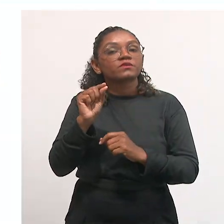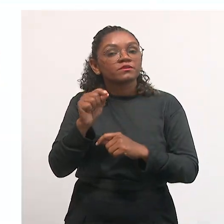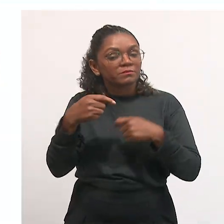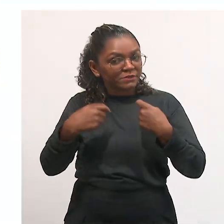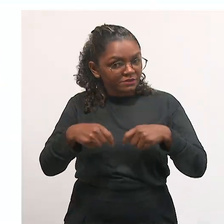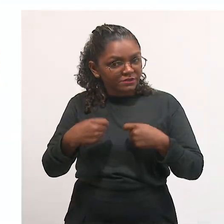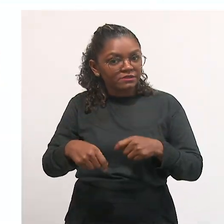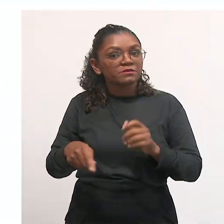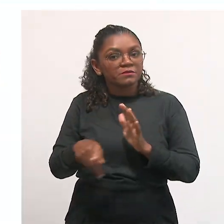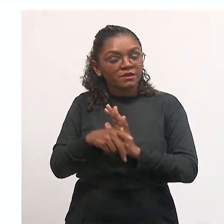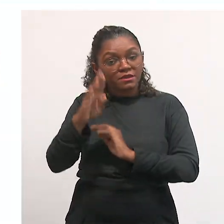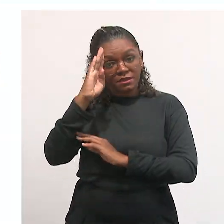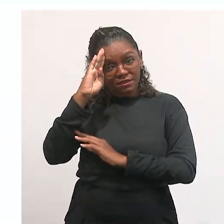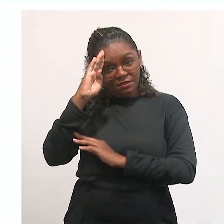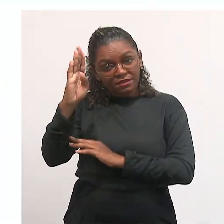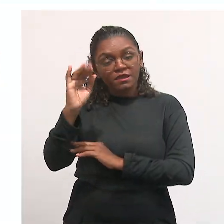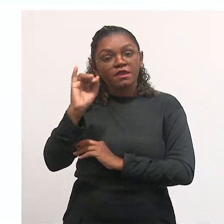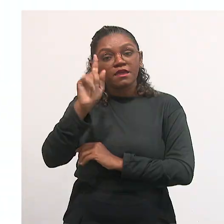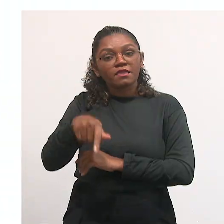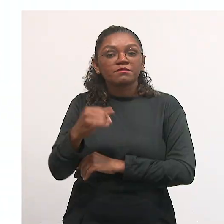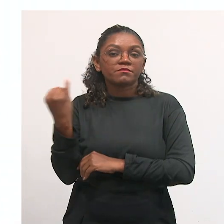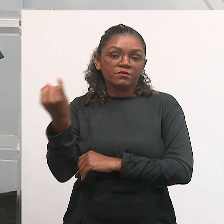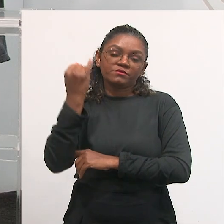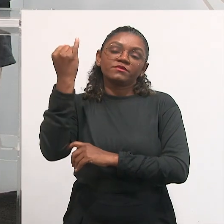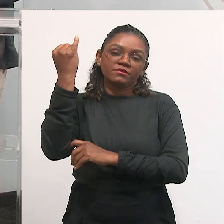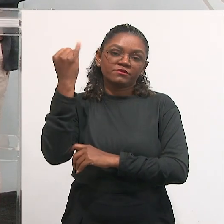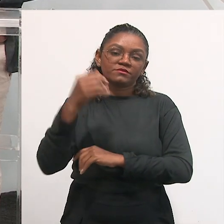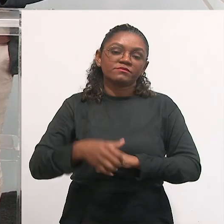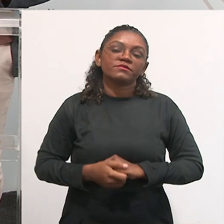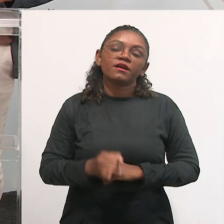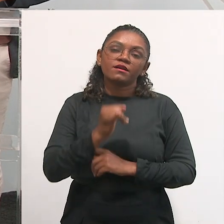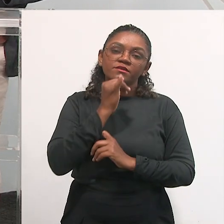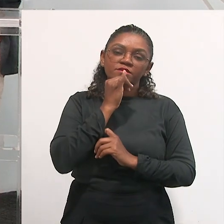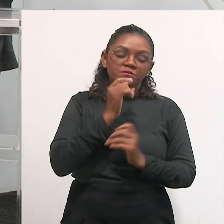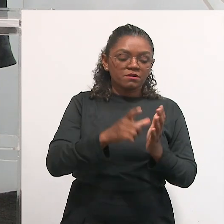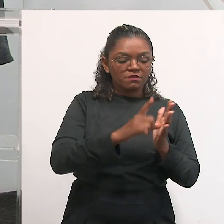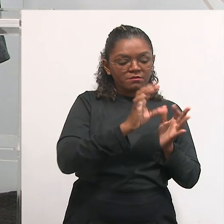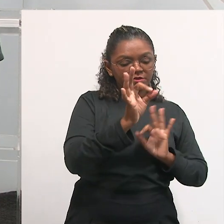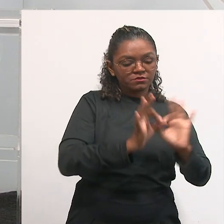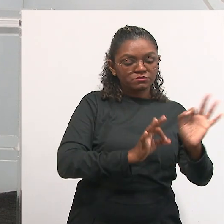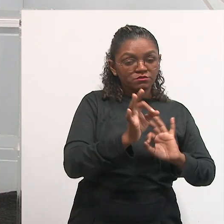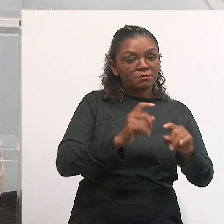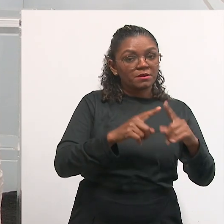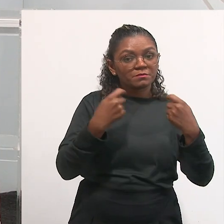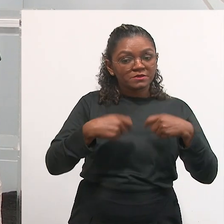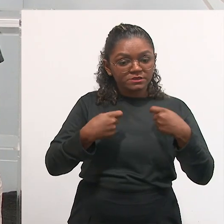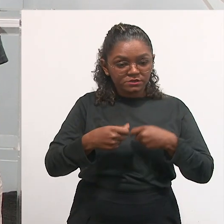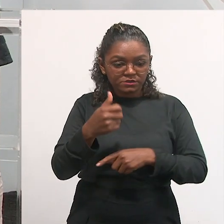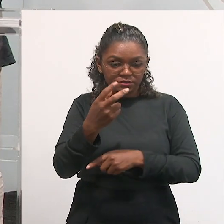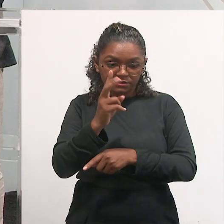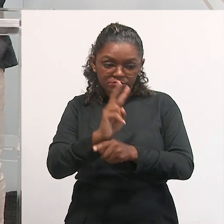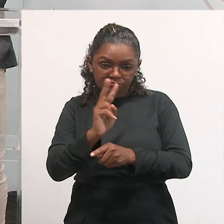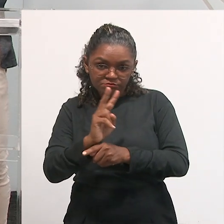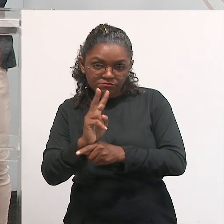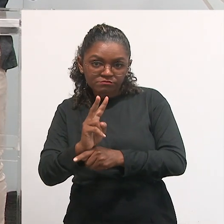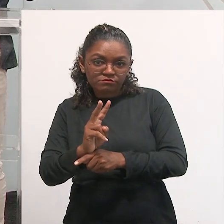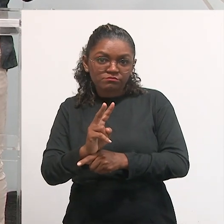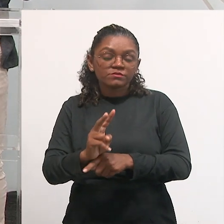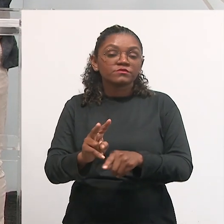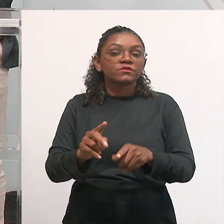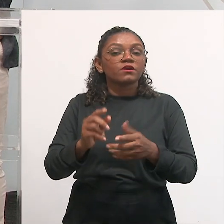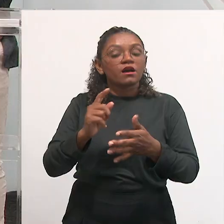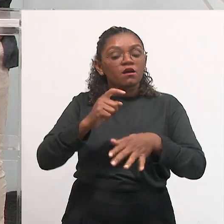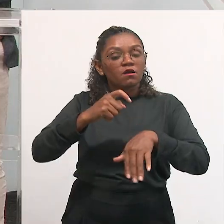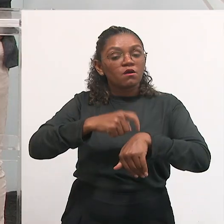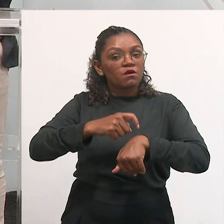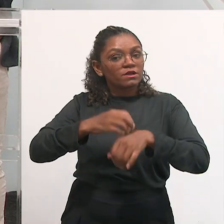gestor, né? Que é onde você monitora aquilo que você previu, aquilo que você planejou, para saber se está saindo de acordo com o que foi estimado.